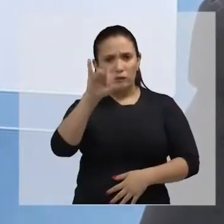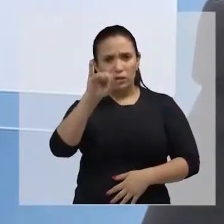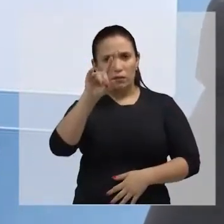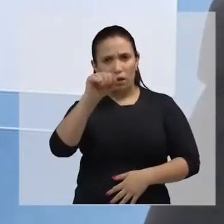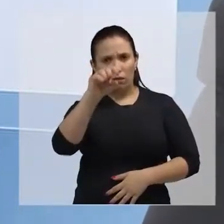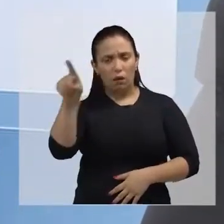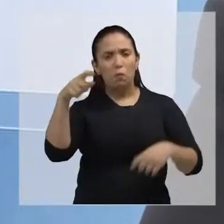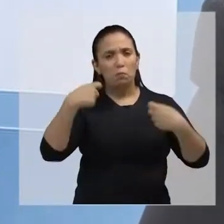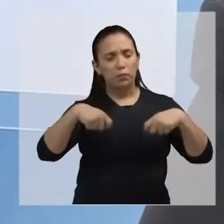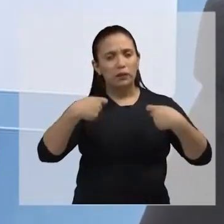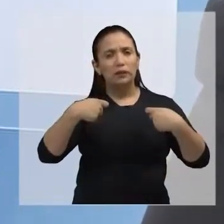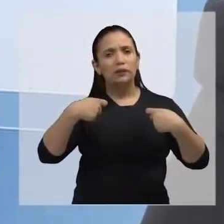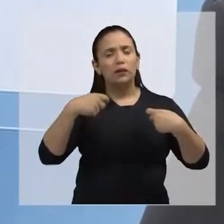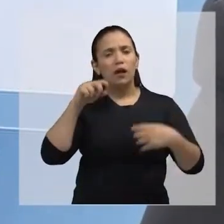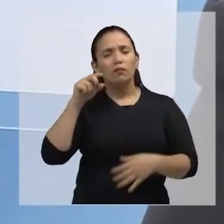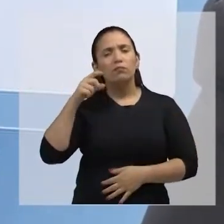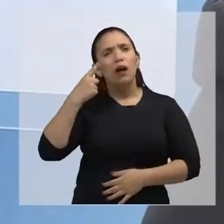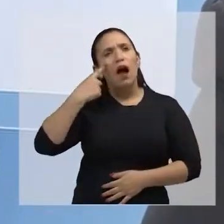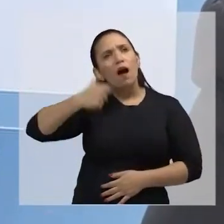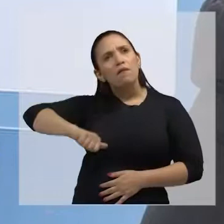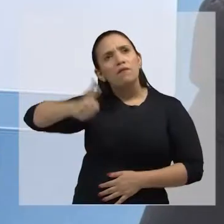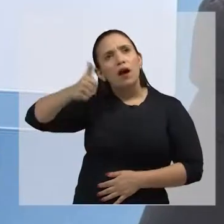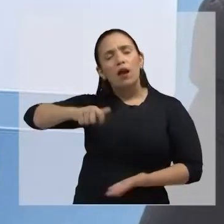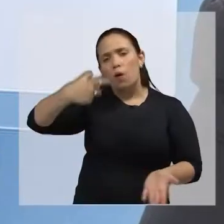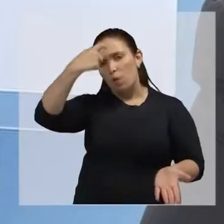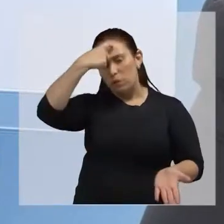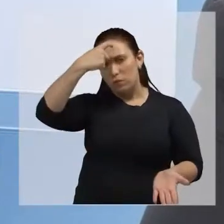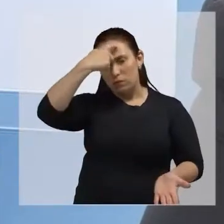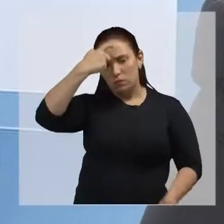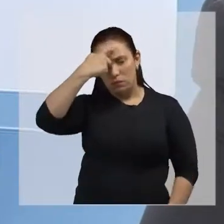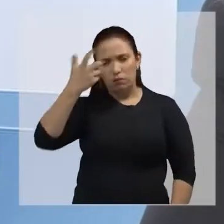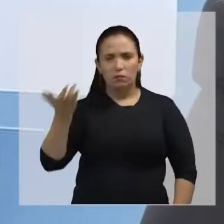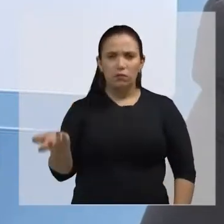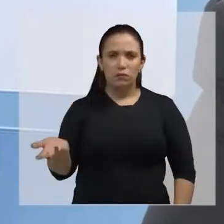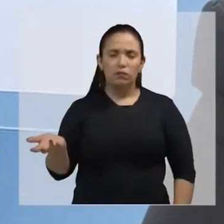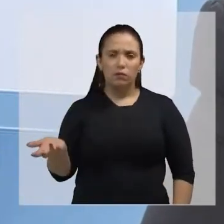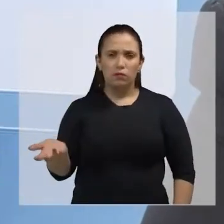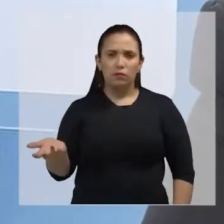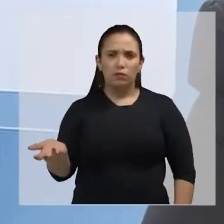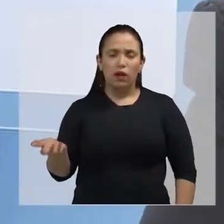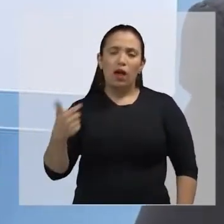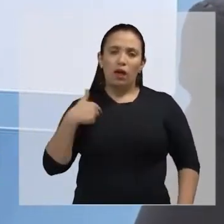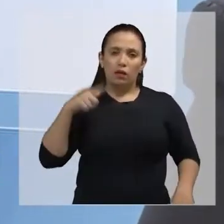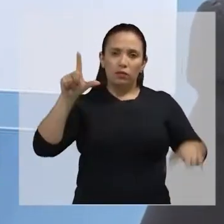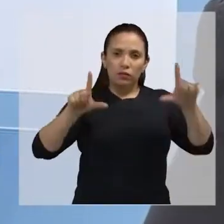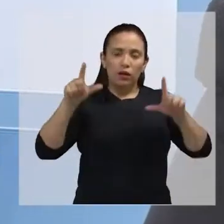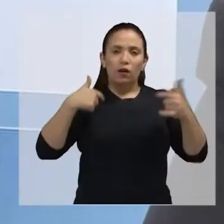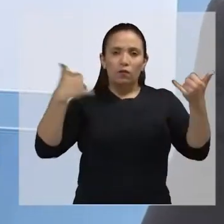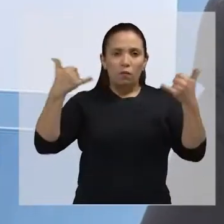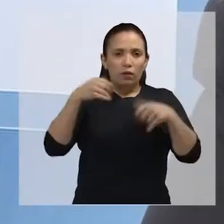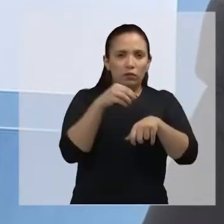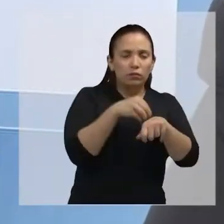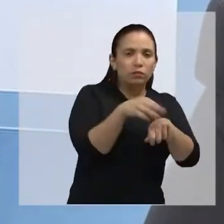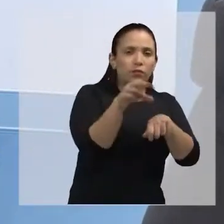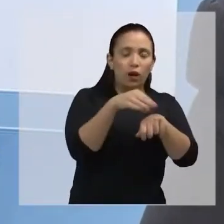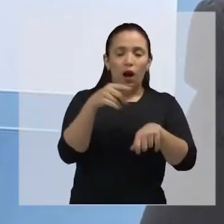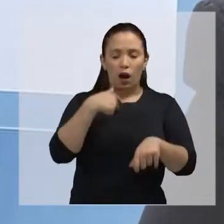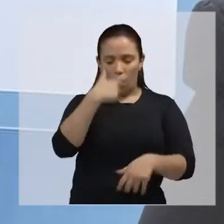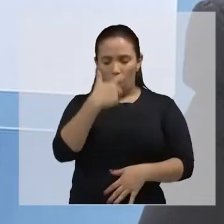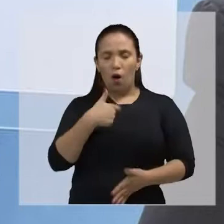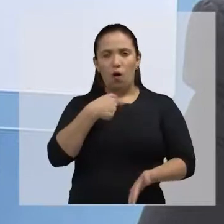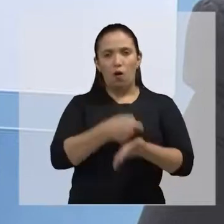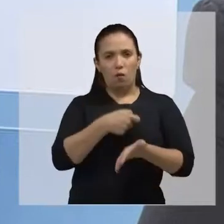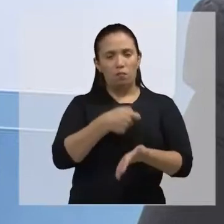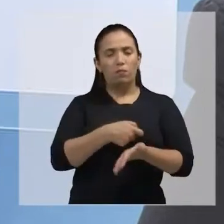fazer. O olhar que a gente tem aqui sobre tudo isso é o olhar cidadão. É uma coisa espetacular que eu faço, que o Luiz faz, não. É nossa